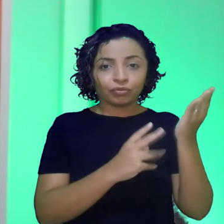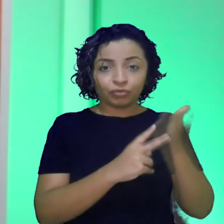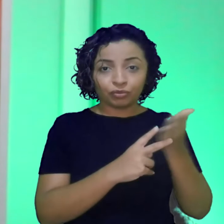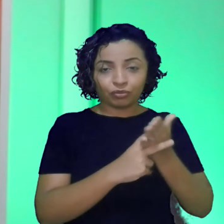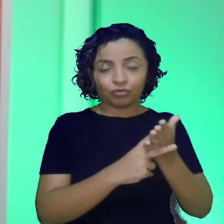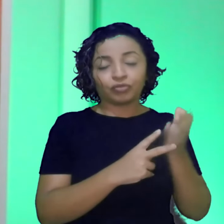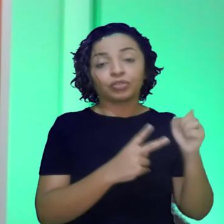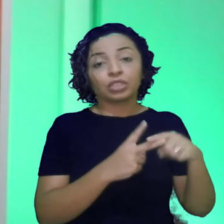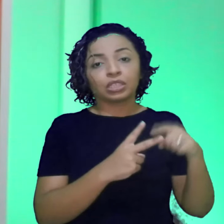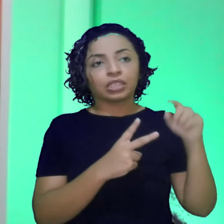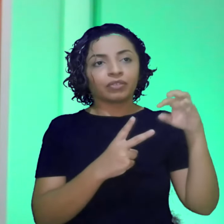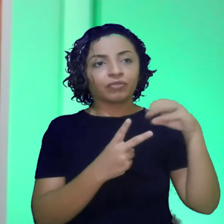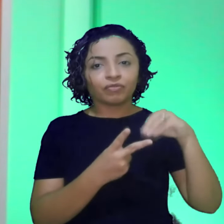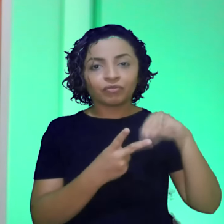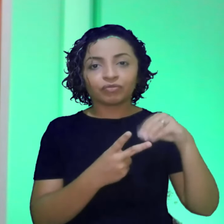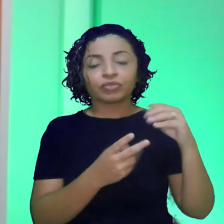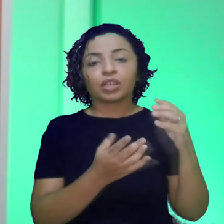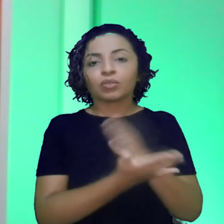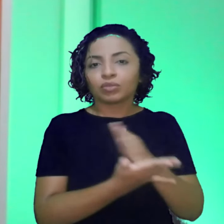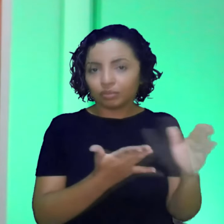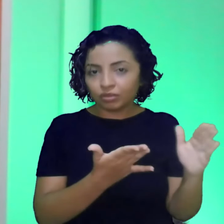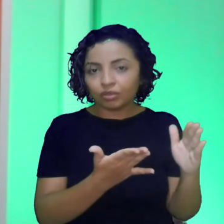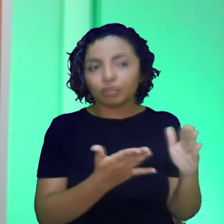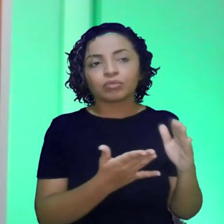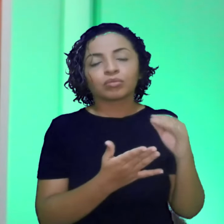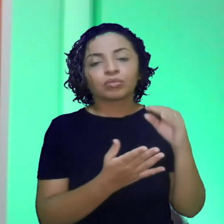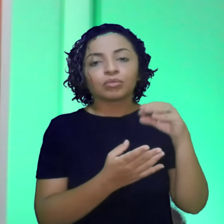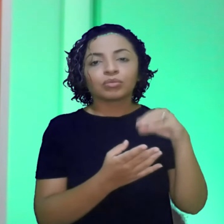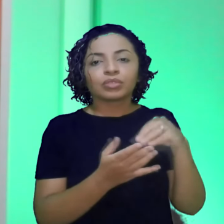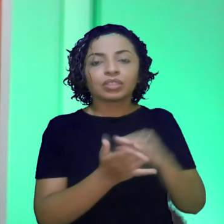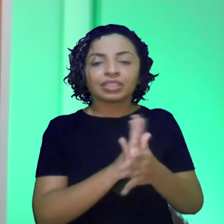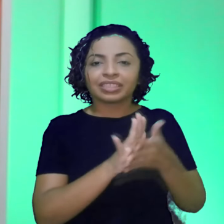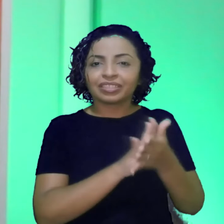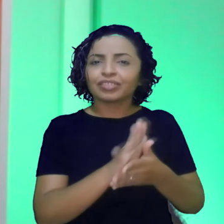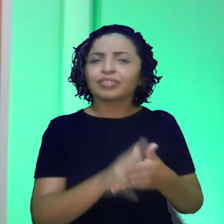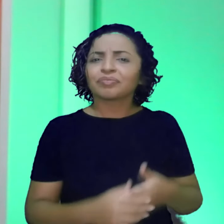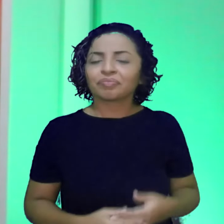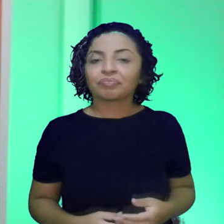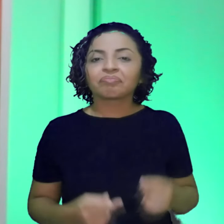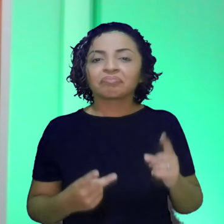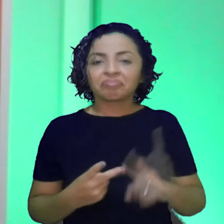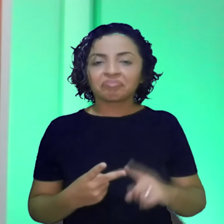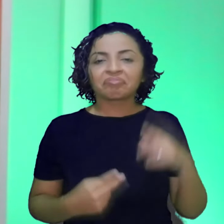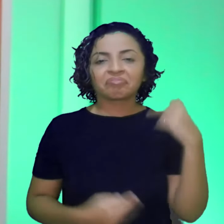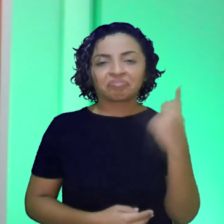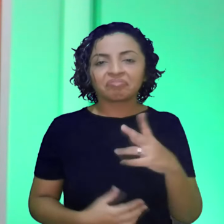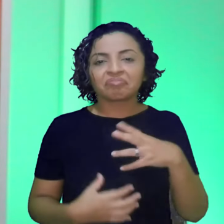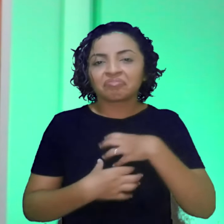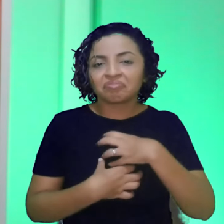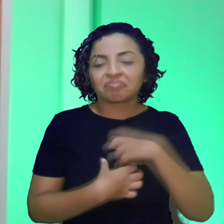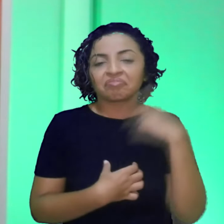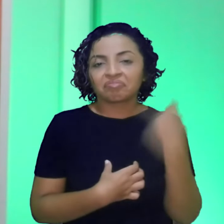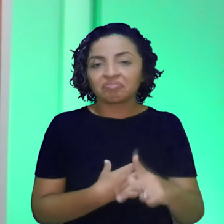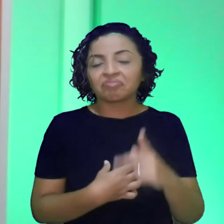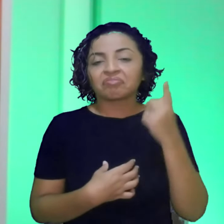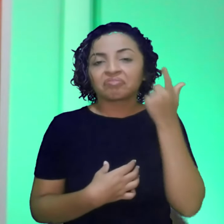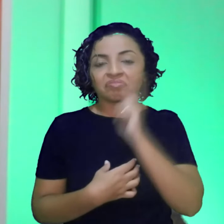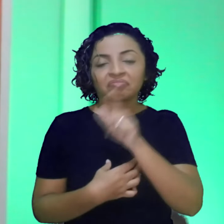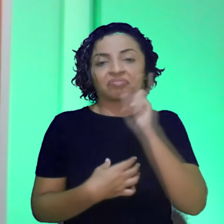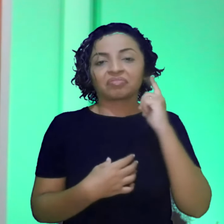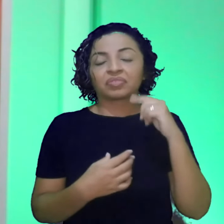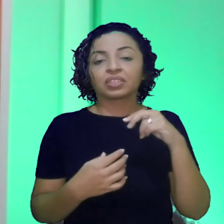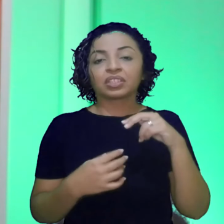na qual o escritor vinha trabalhando com afinco e entusiasmo. Olha só. Aqui está o estilo implacável e provocador que consagrou o autor